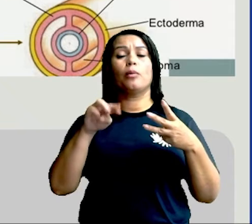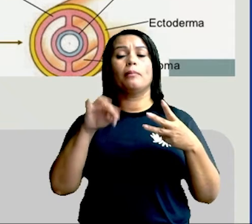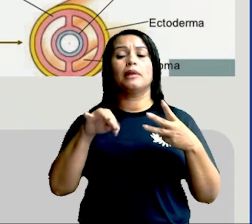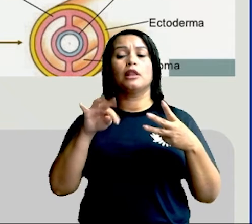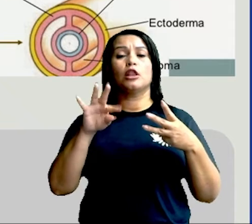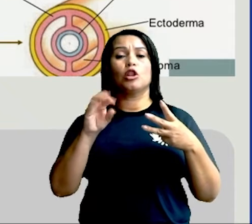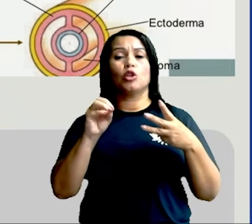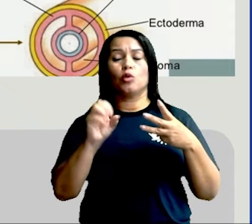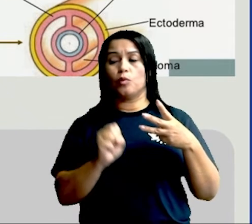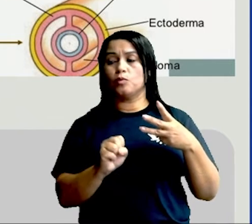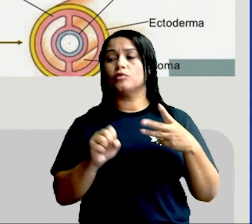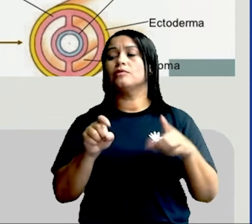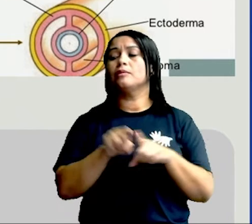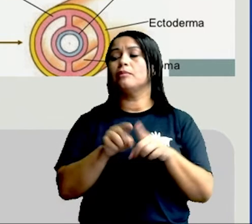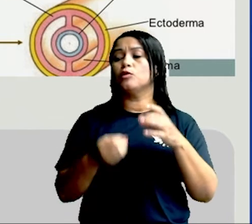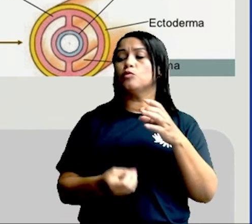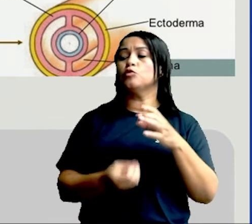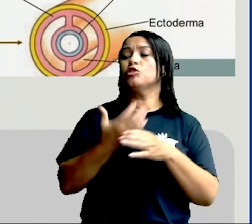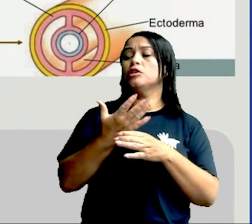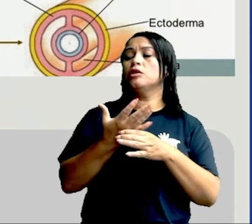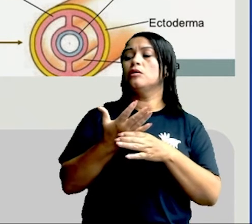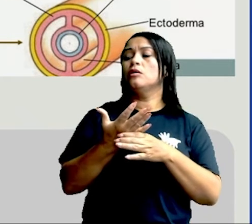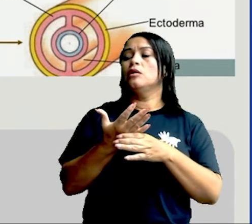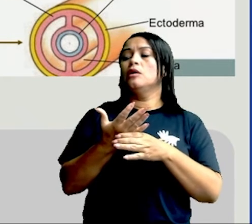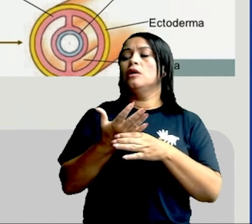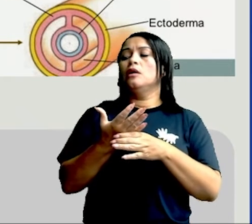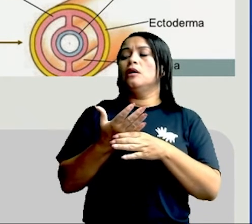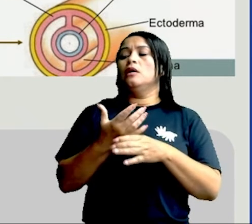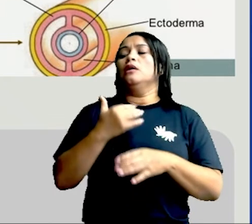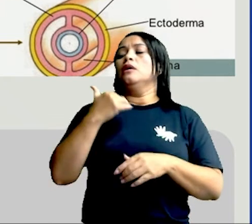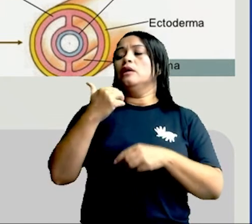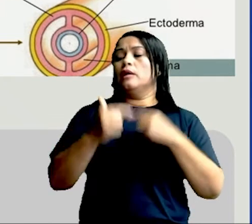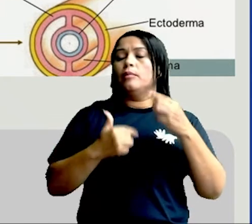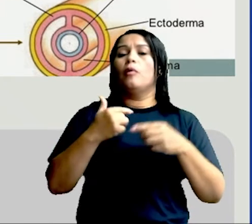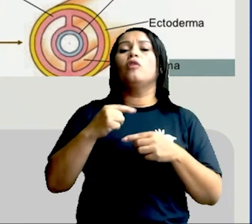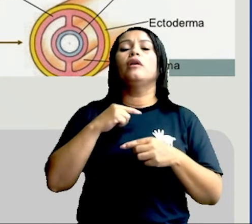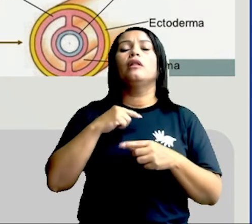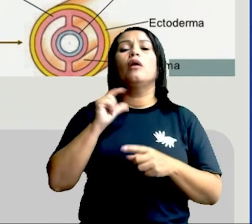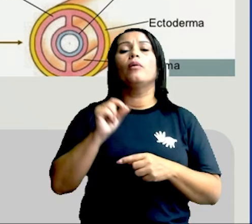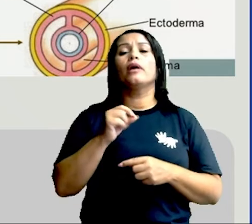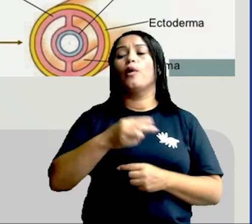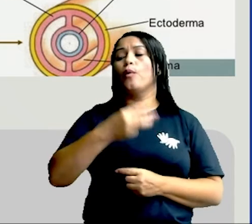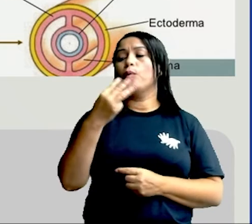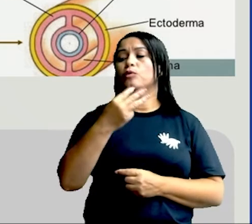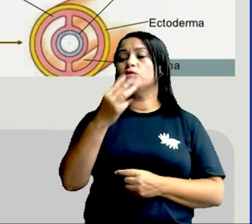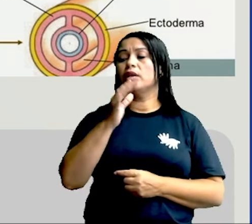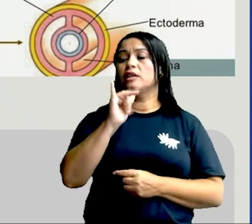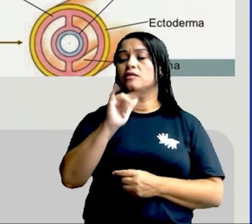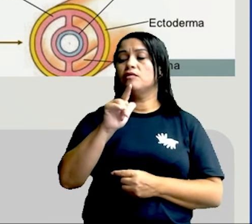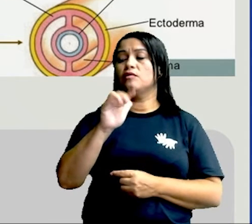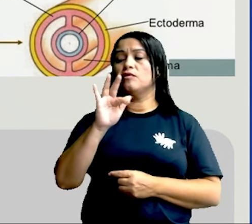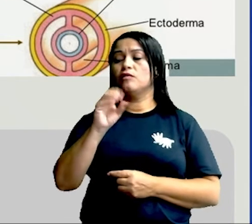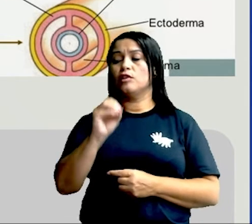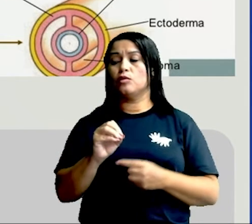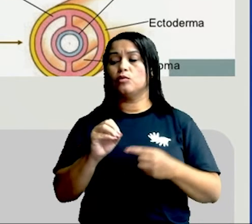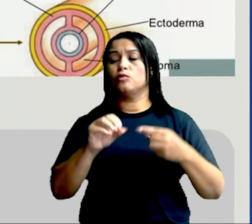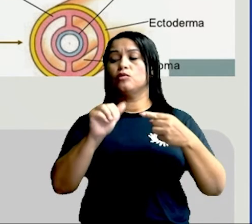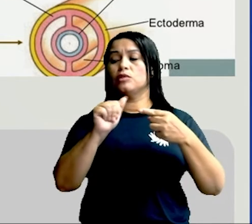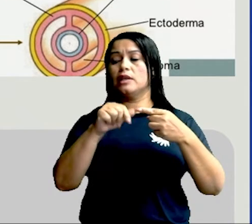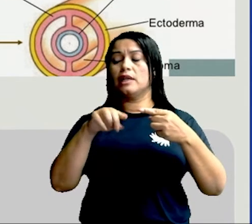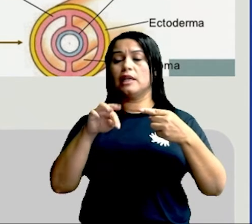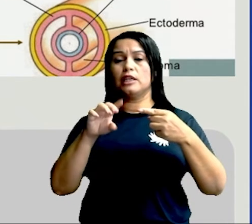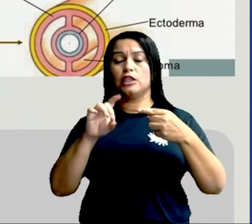pseudocelomados, surgem os nemateumintos e, em seguida, os outros três filhos, os anelídeos, os